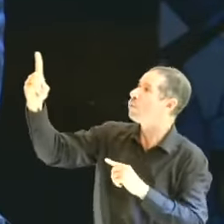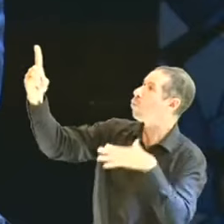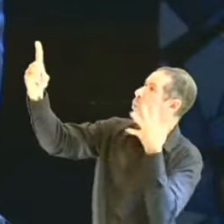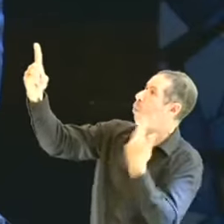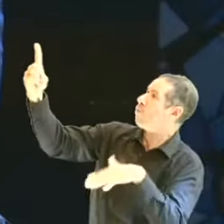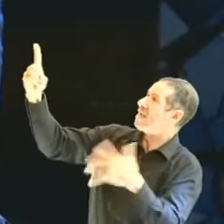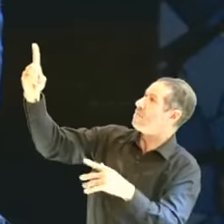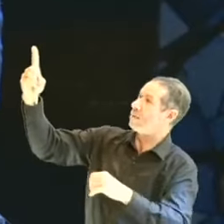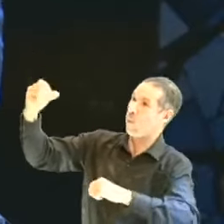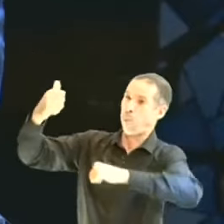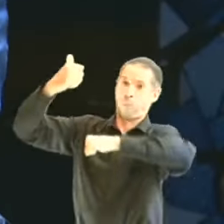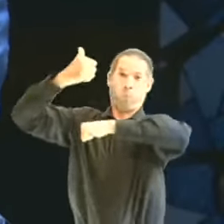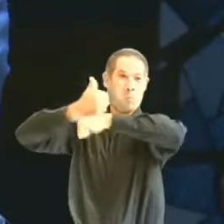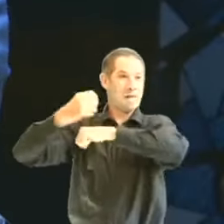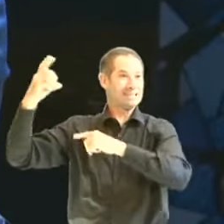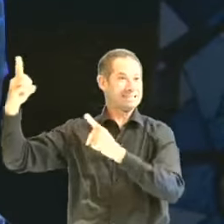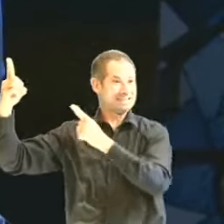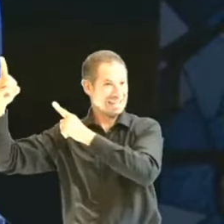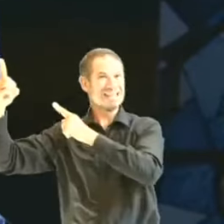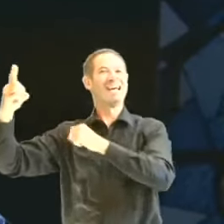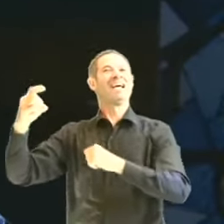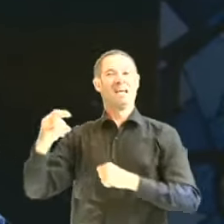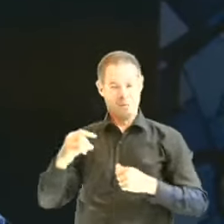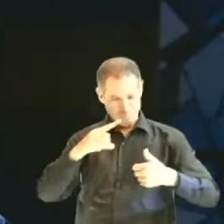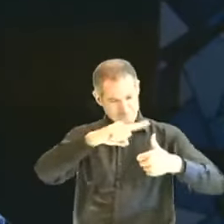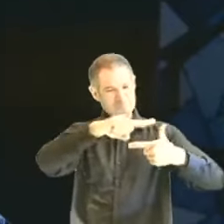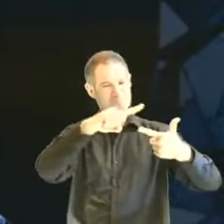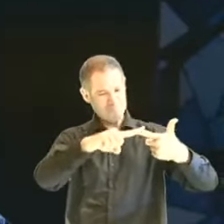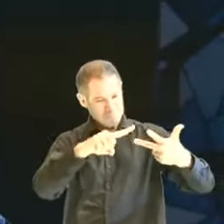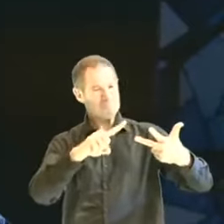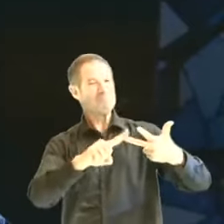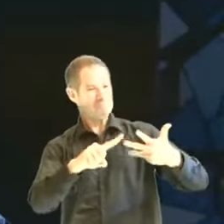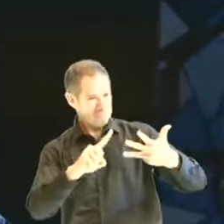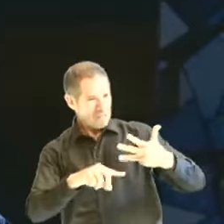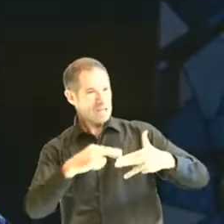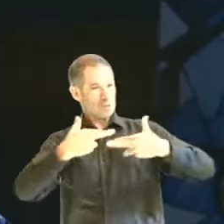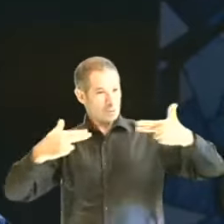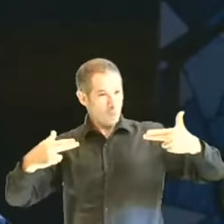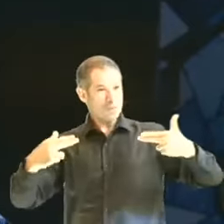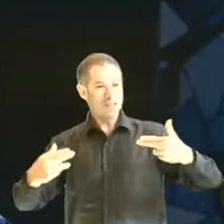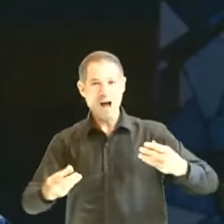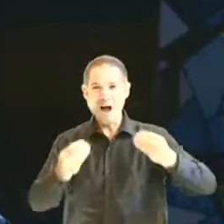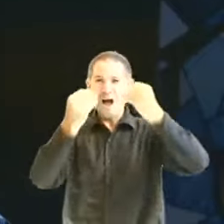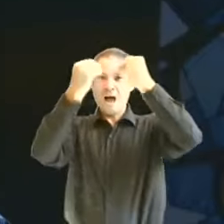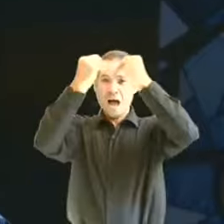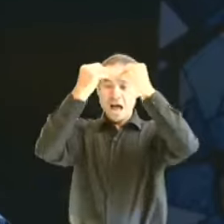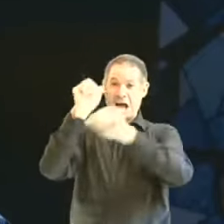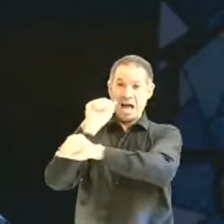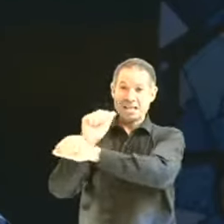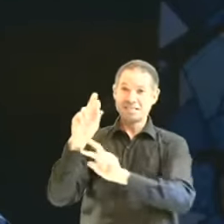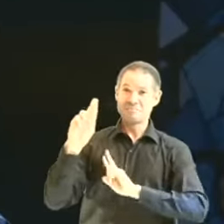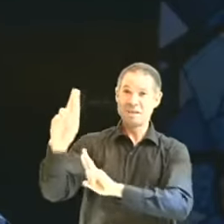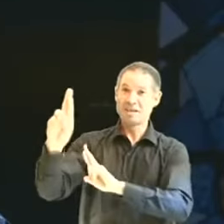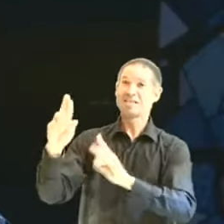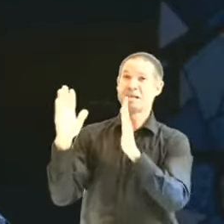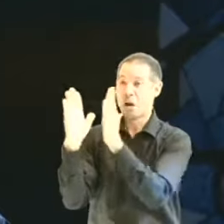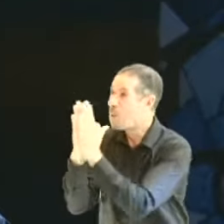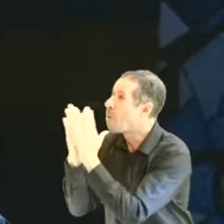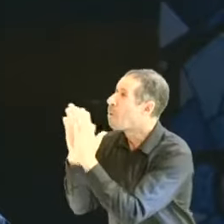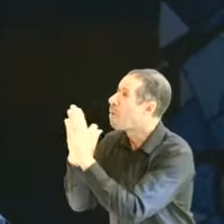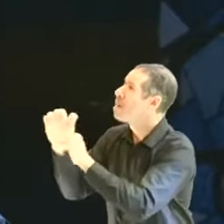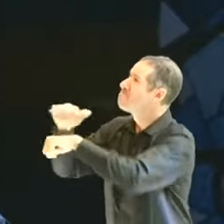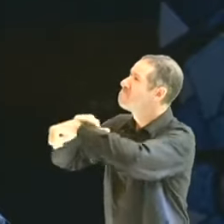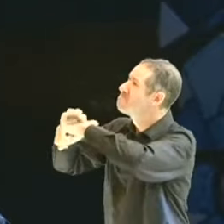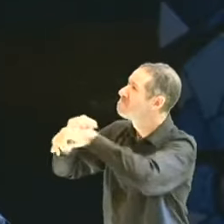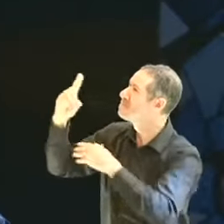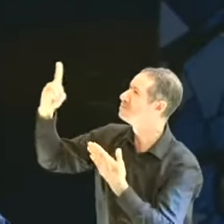tremendo e todo-poderoso. E são estas coisas que geram esperança para ele orar e falar com o Senhor, o que ele